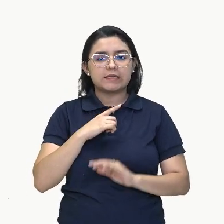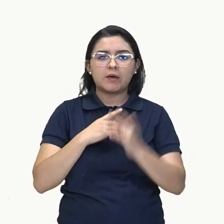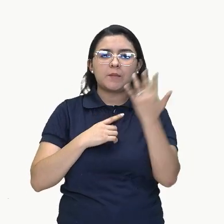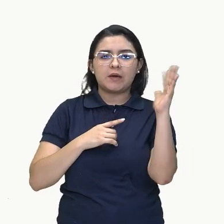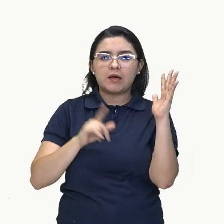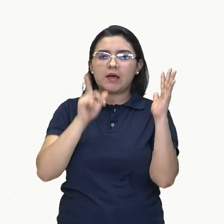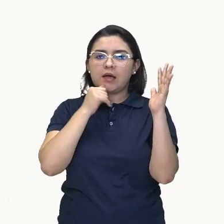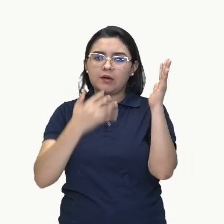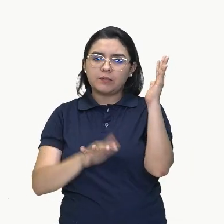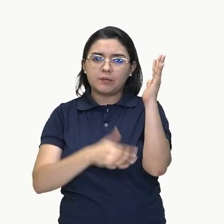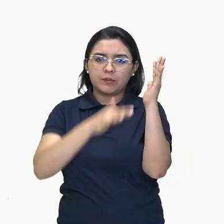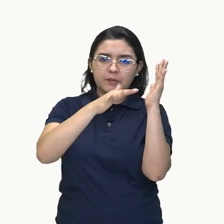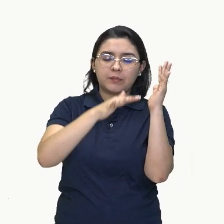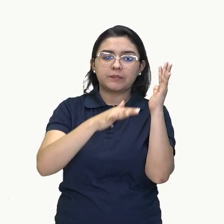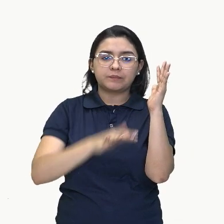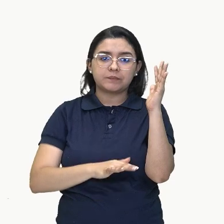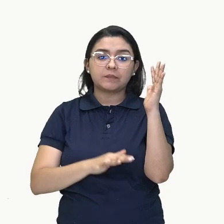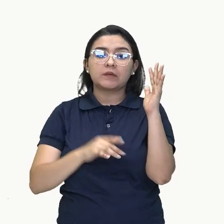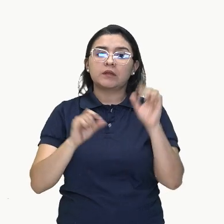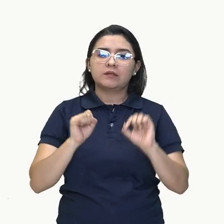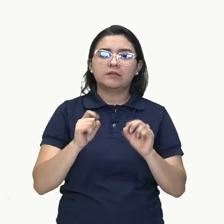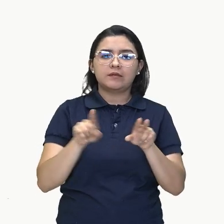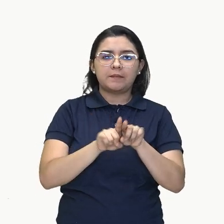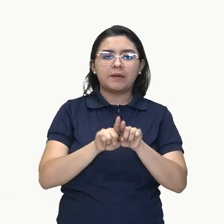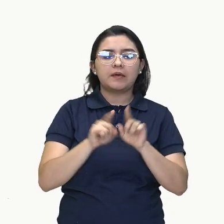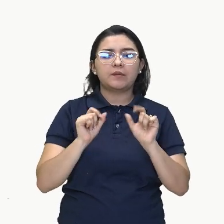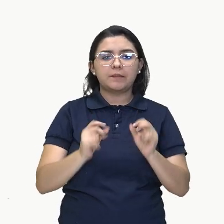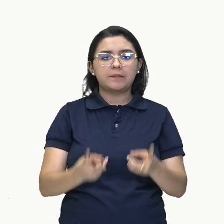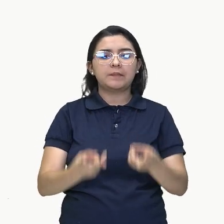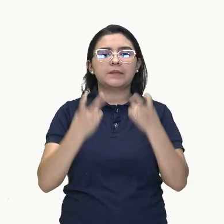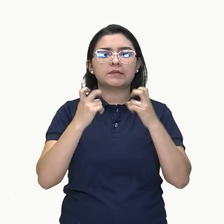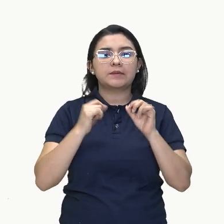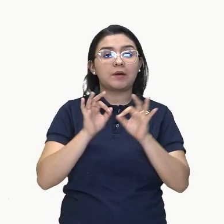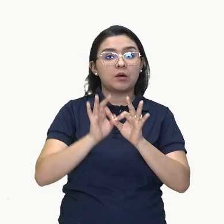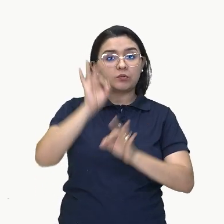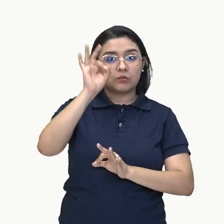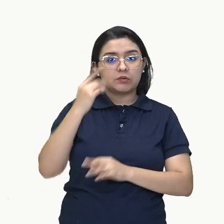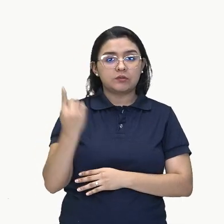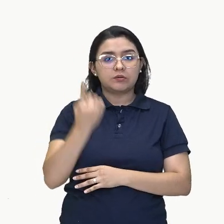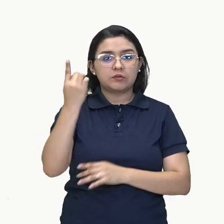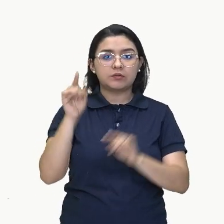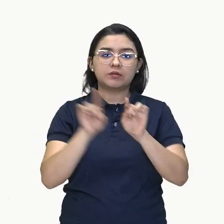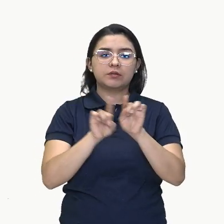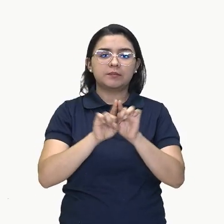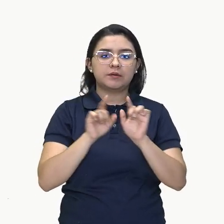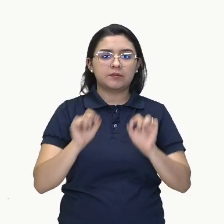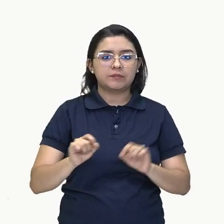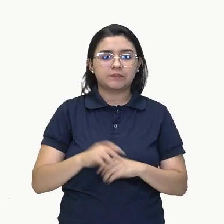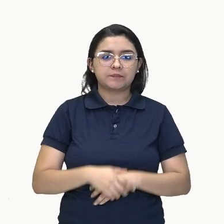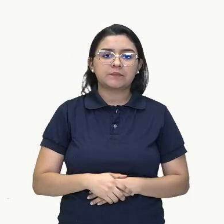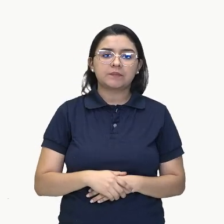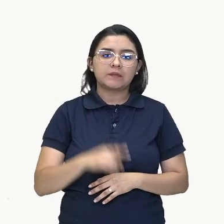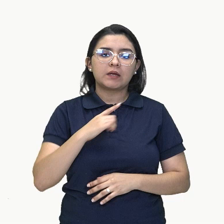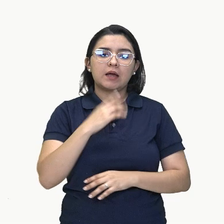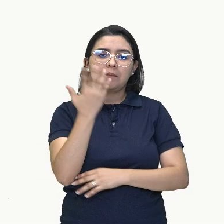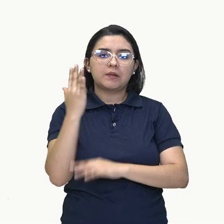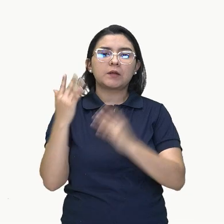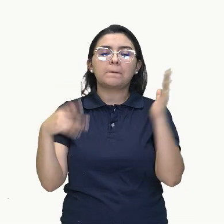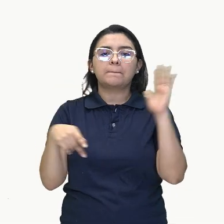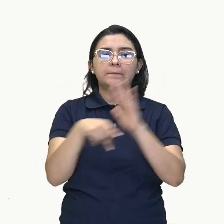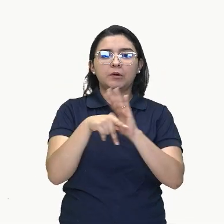de várzea, de terra firme, eu também observo aí a altura. E também aqui com a presença de